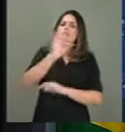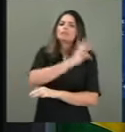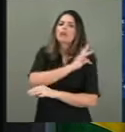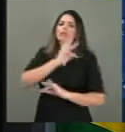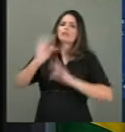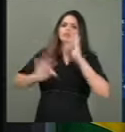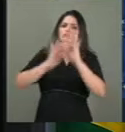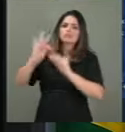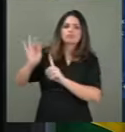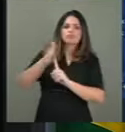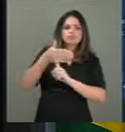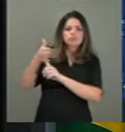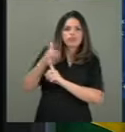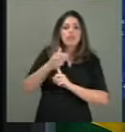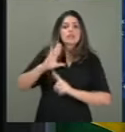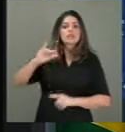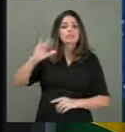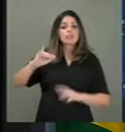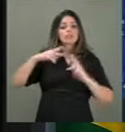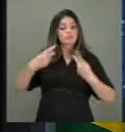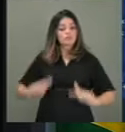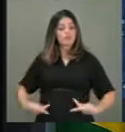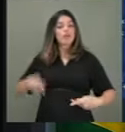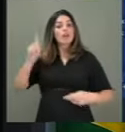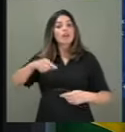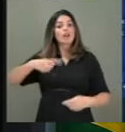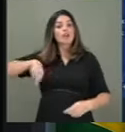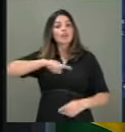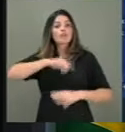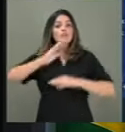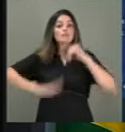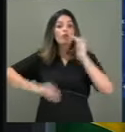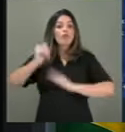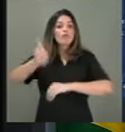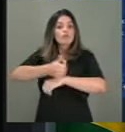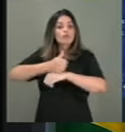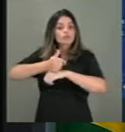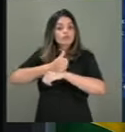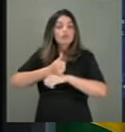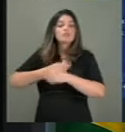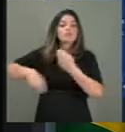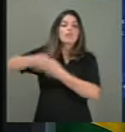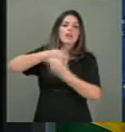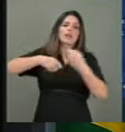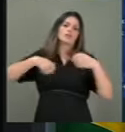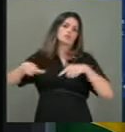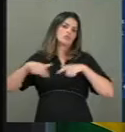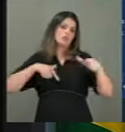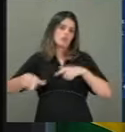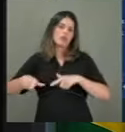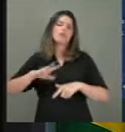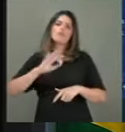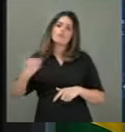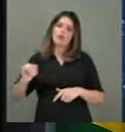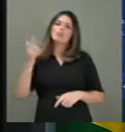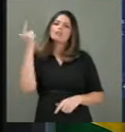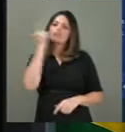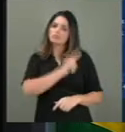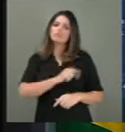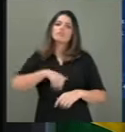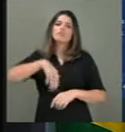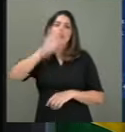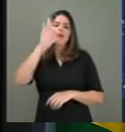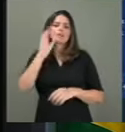da ciência e da humanidade estão fazendo com que novas profissões e mercado de trabalho se aproxime e os